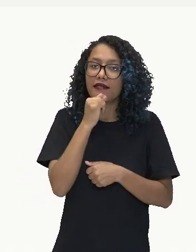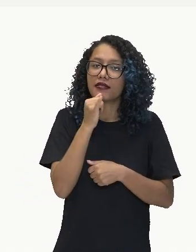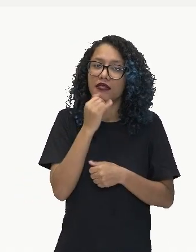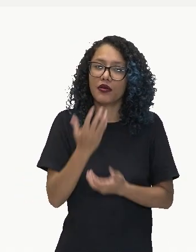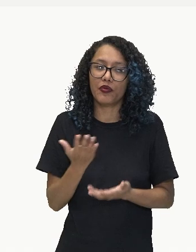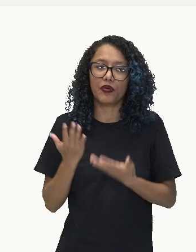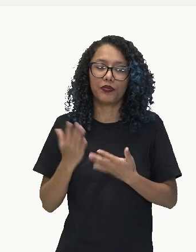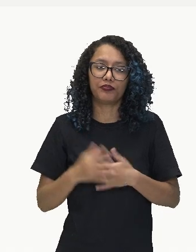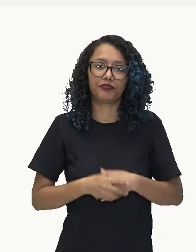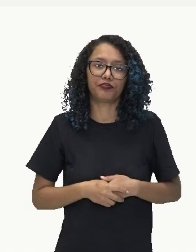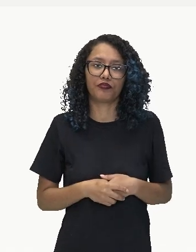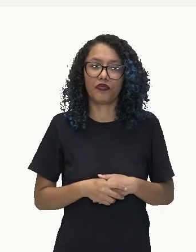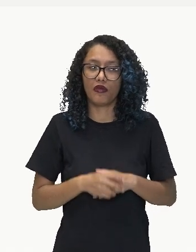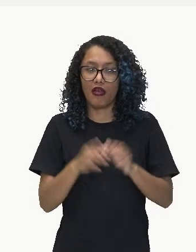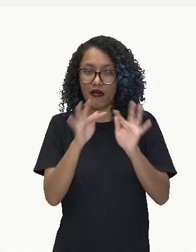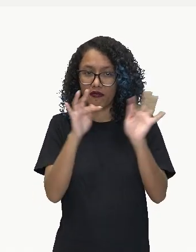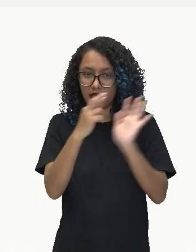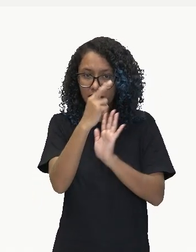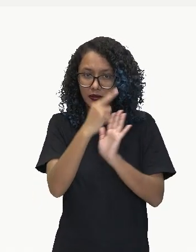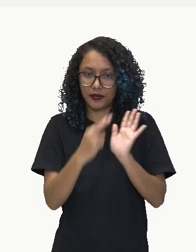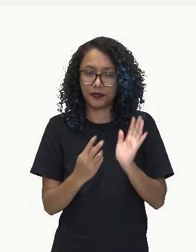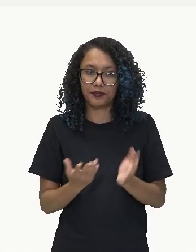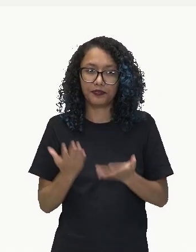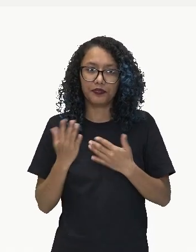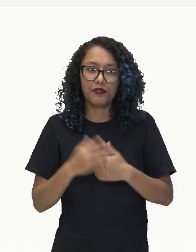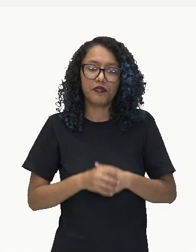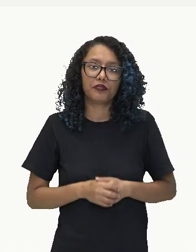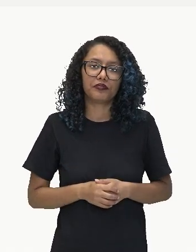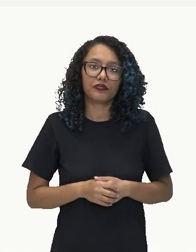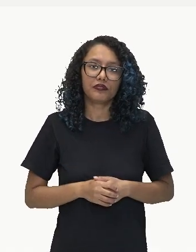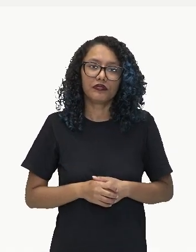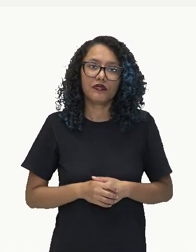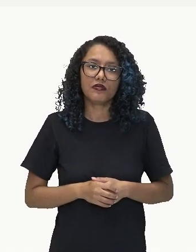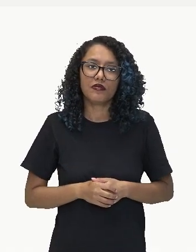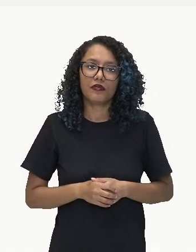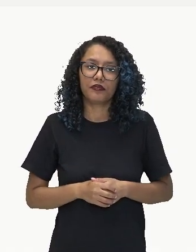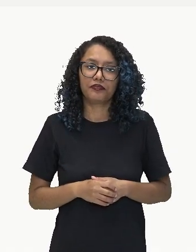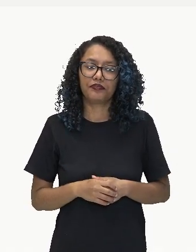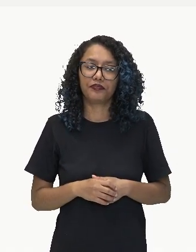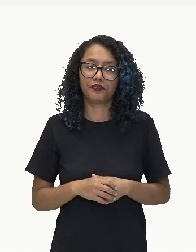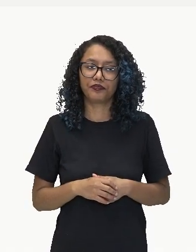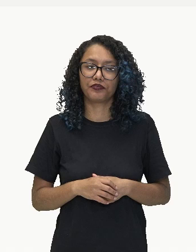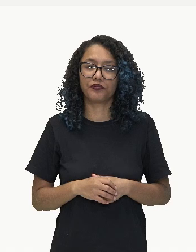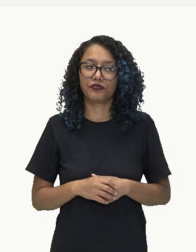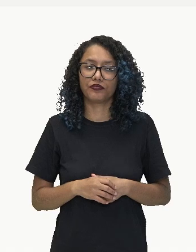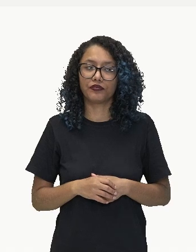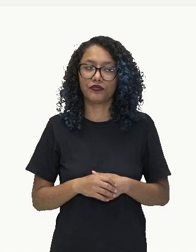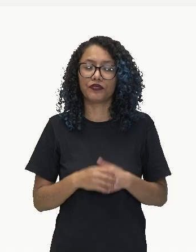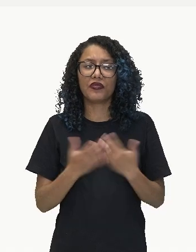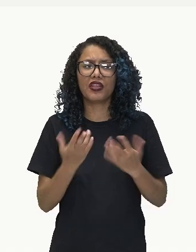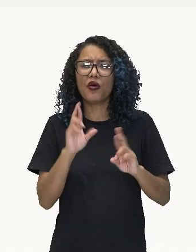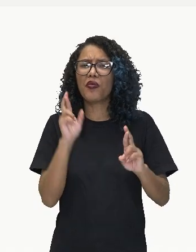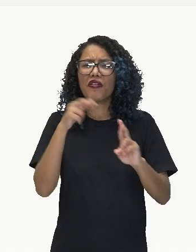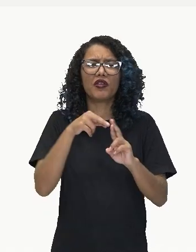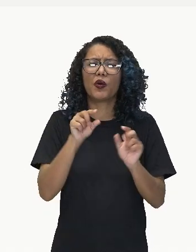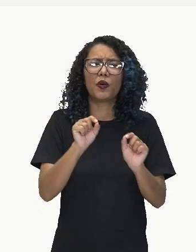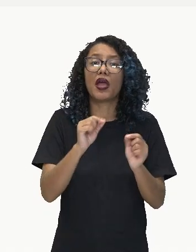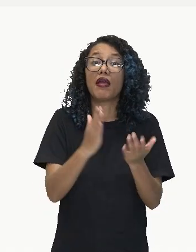Este livro lo compré ayer. Né? A que eu me refiro aqui nessa frase? Ao livro.